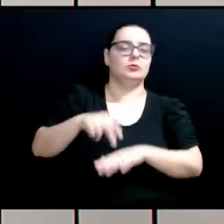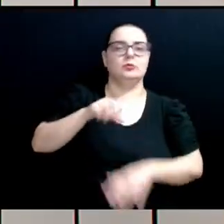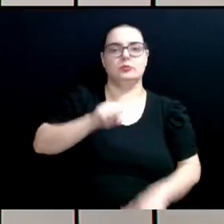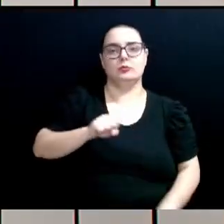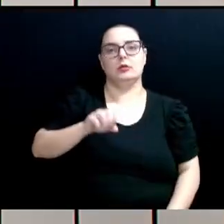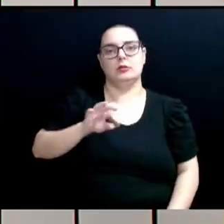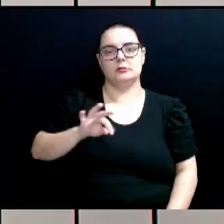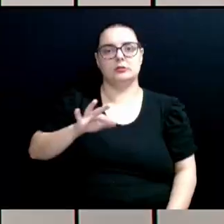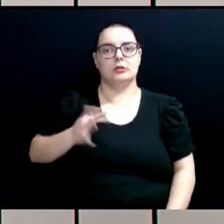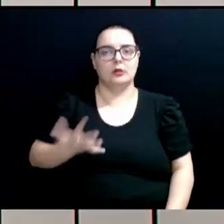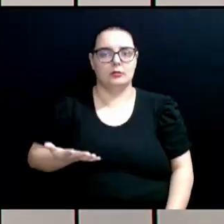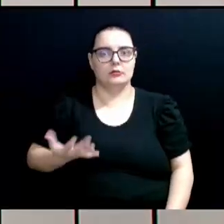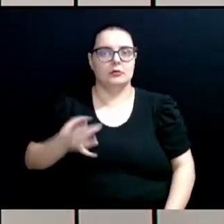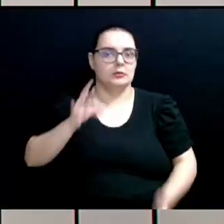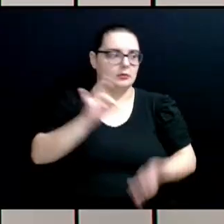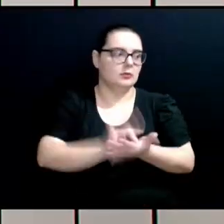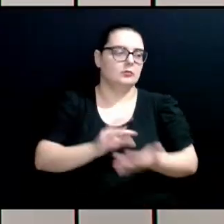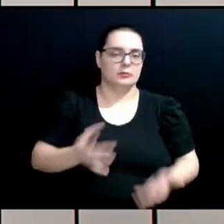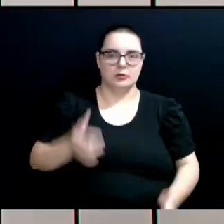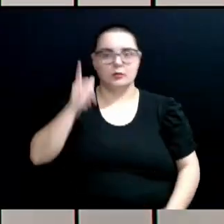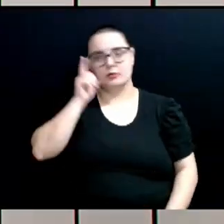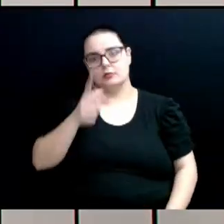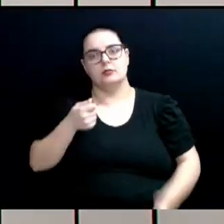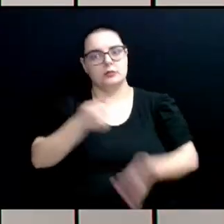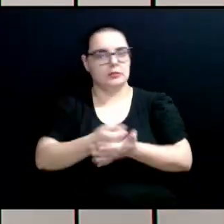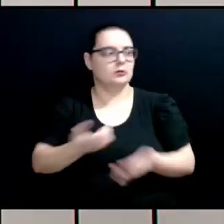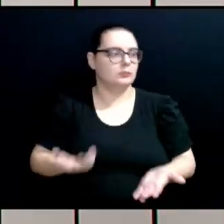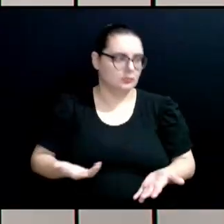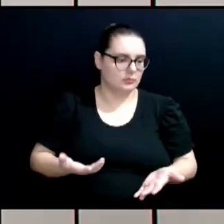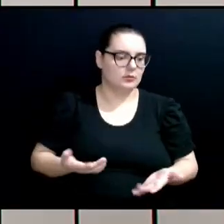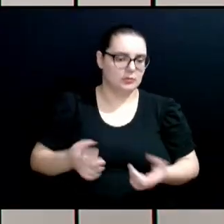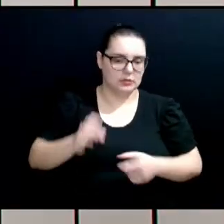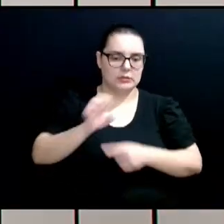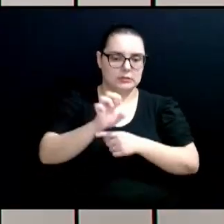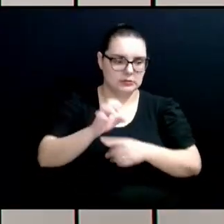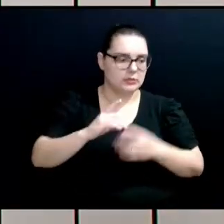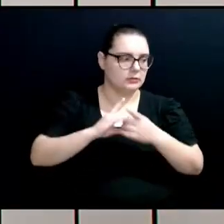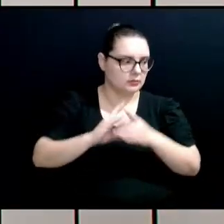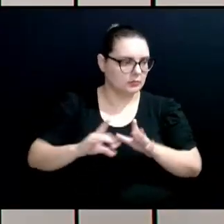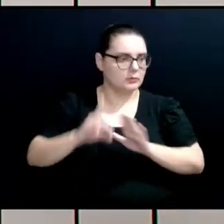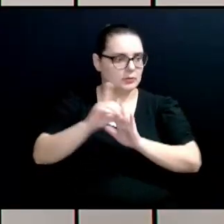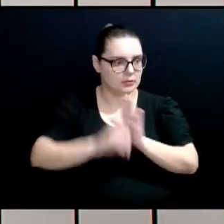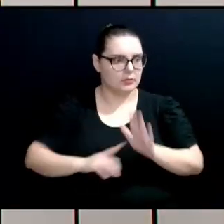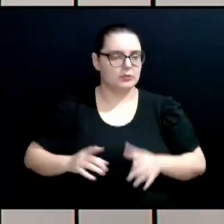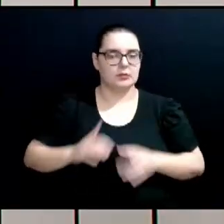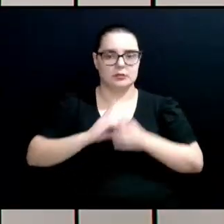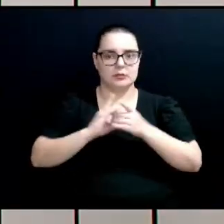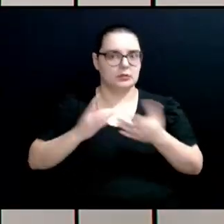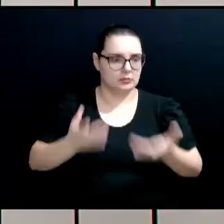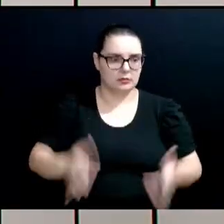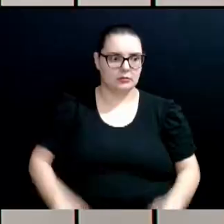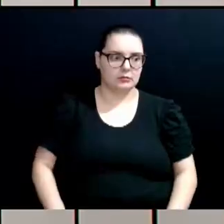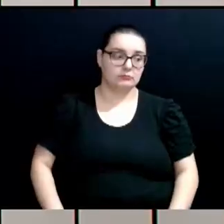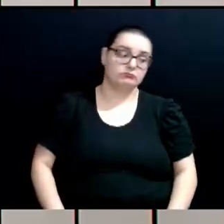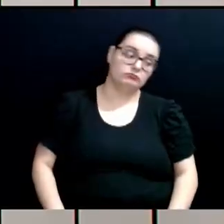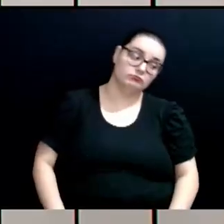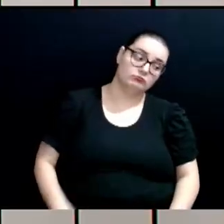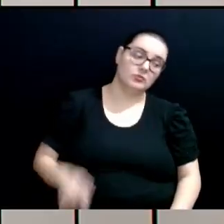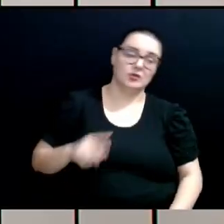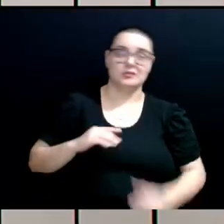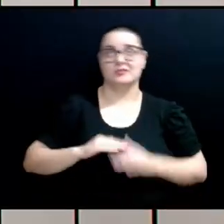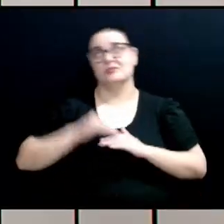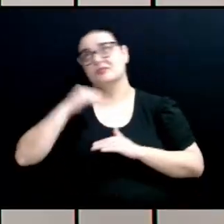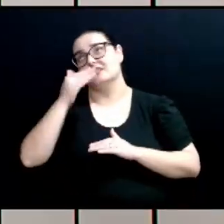de fato eles conseguem garantir este Estado democrático de direito, essa democracia, ou há excessos, não deveriam